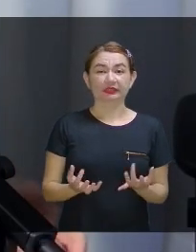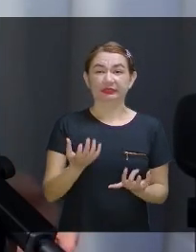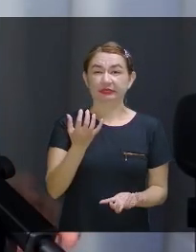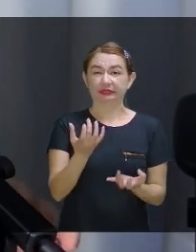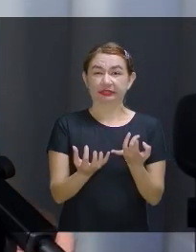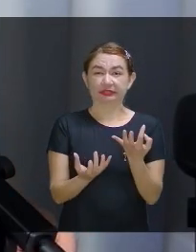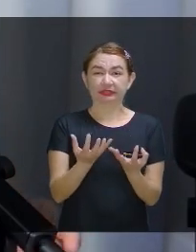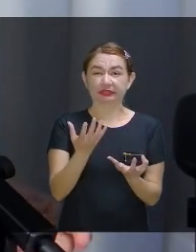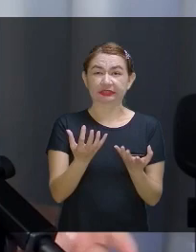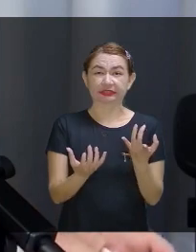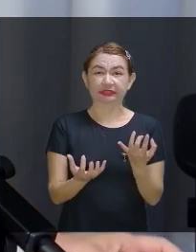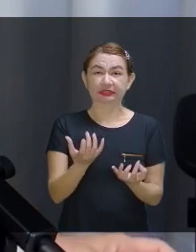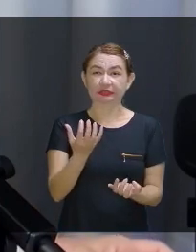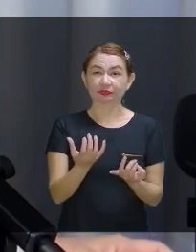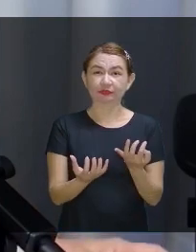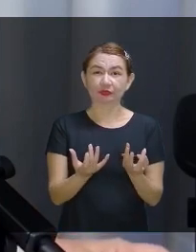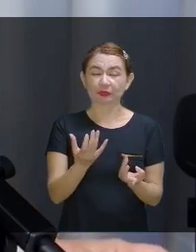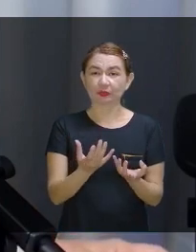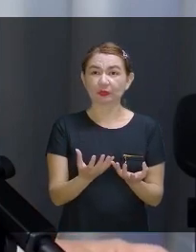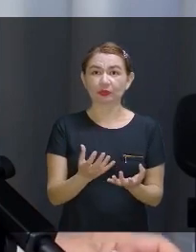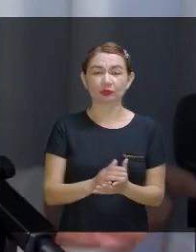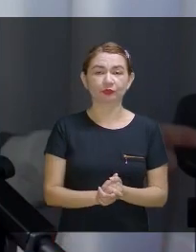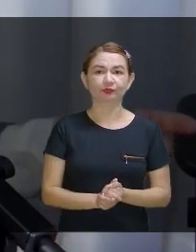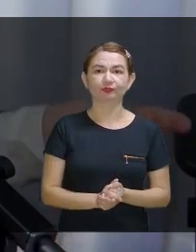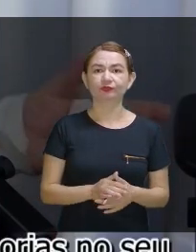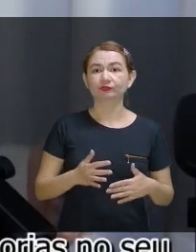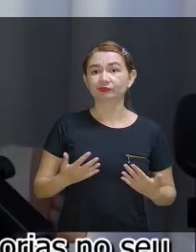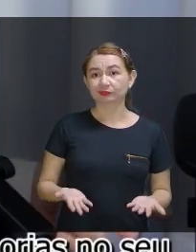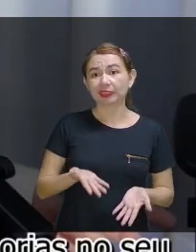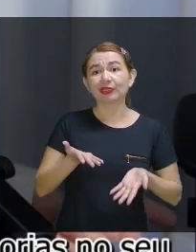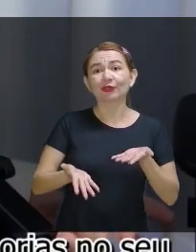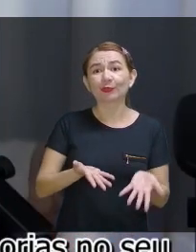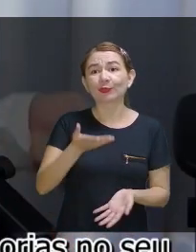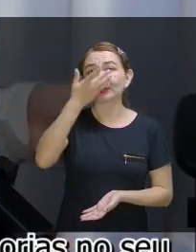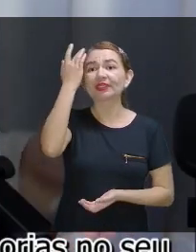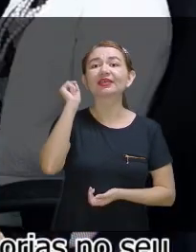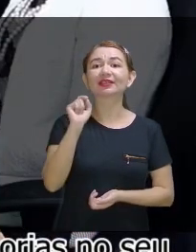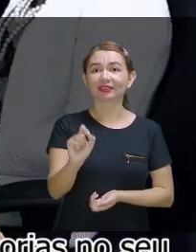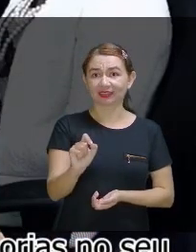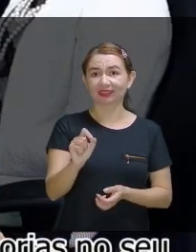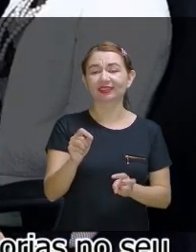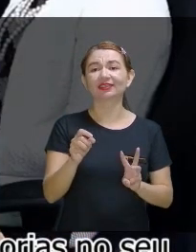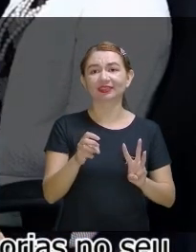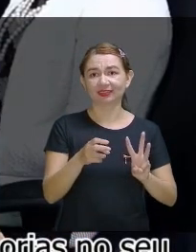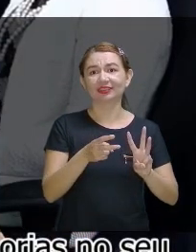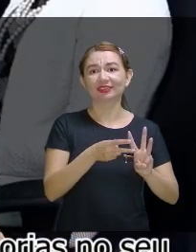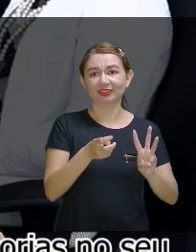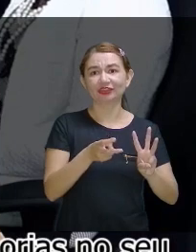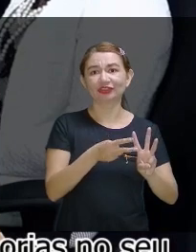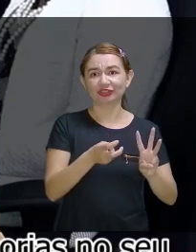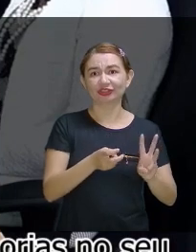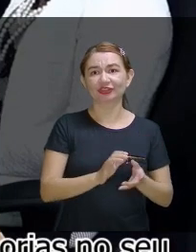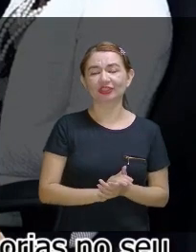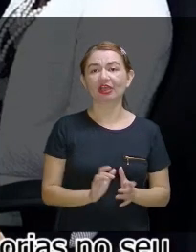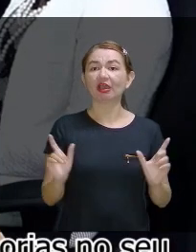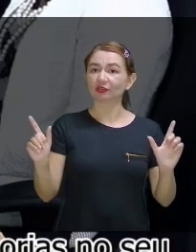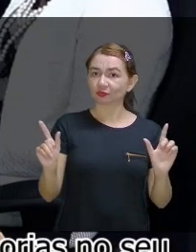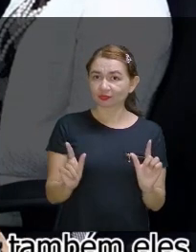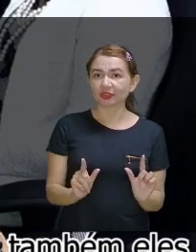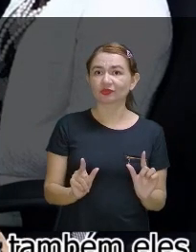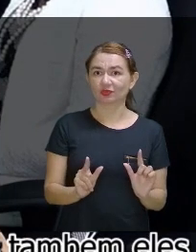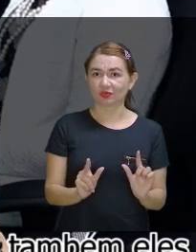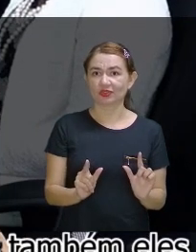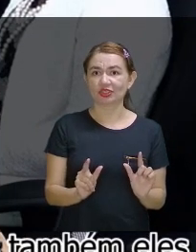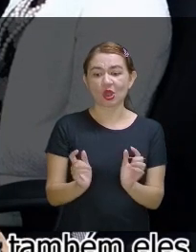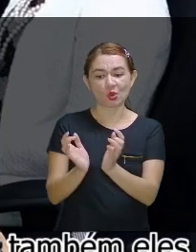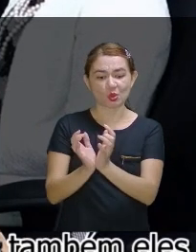tudo. Quem cuida é o indígena. É a nossa preocupação de inserir essas pessoas, essas minorias, no seu contexto,